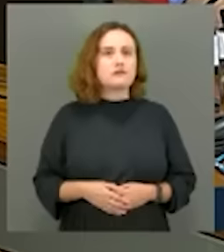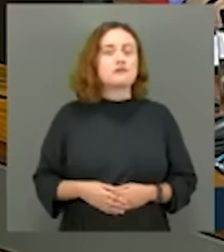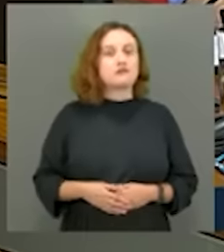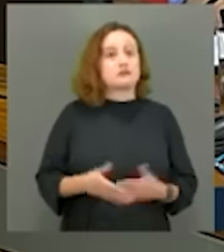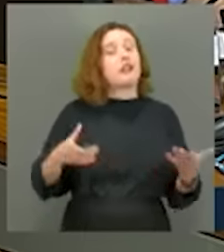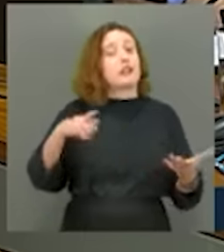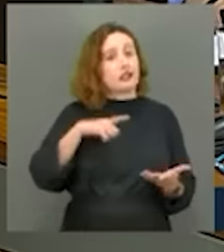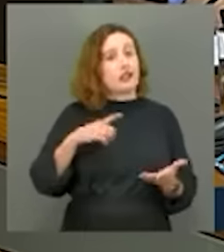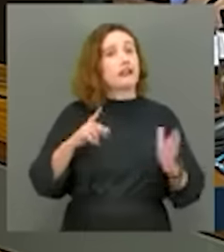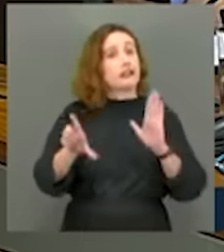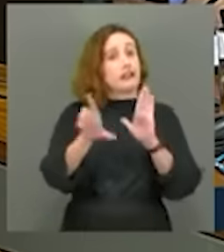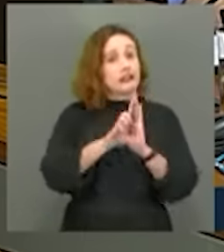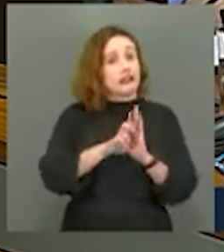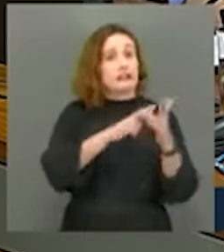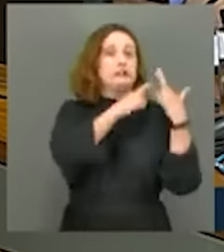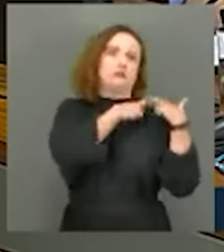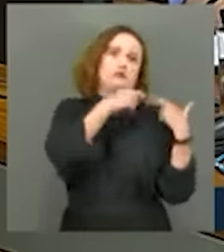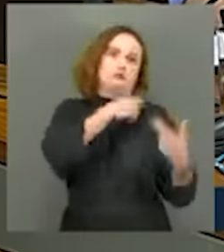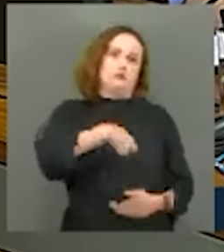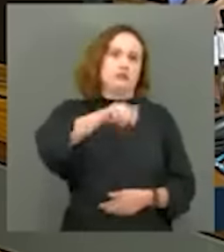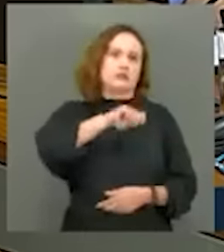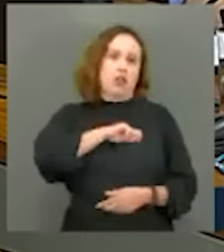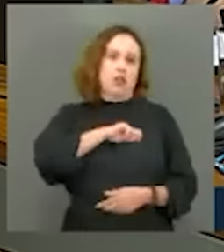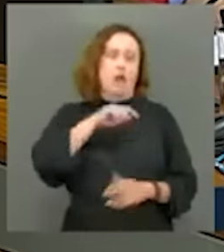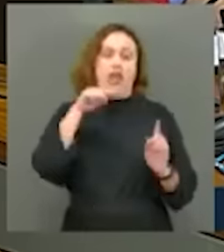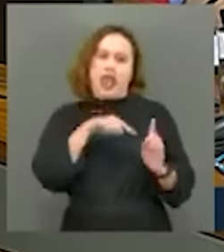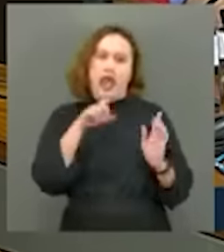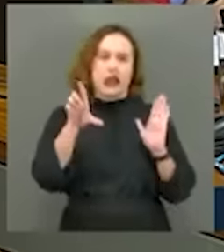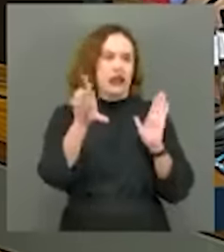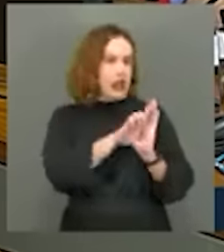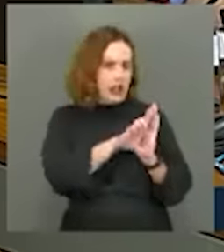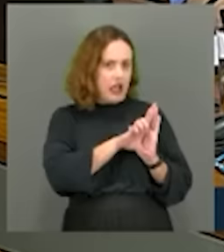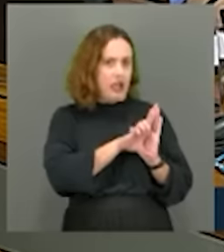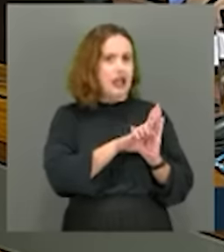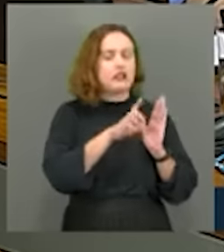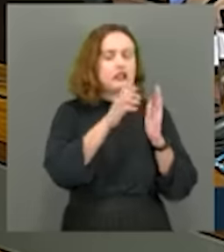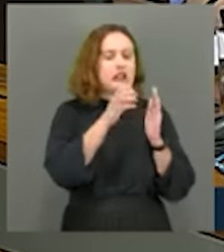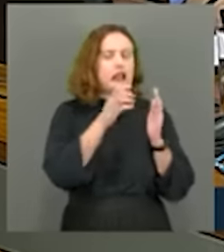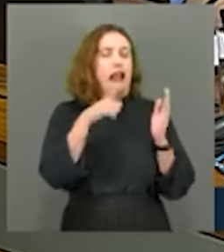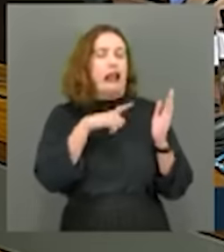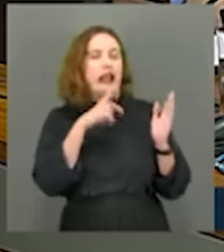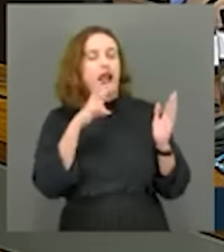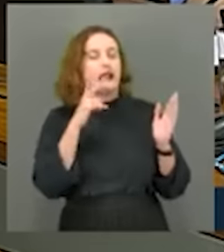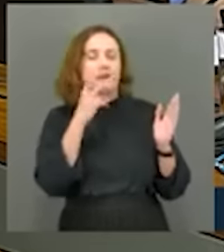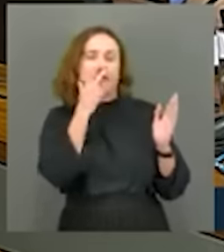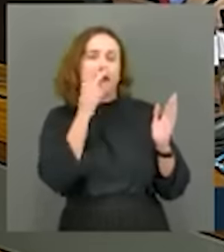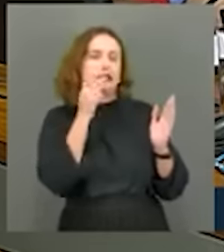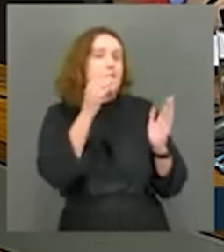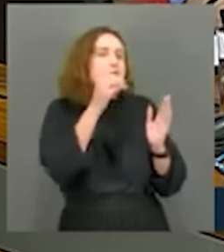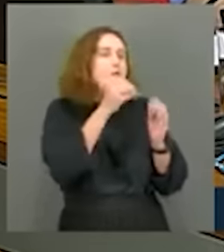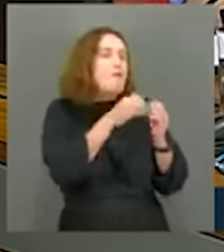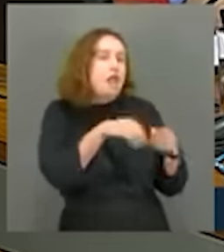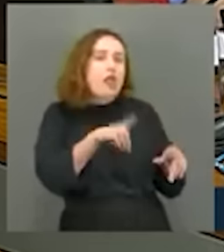fiscal ela não está violada ela está destroçada escalpelada